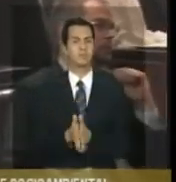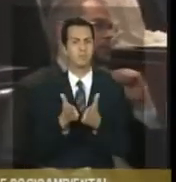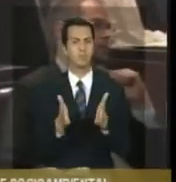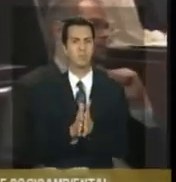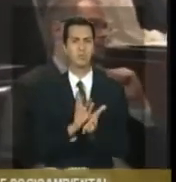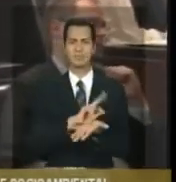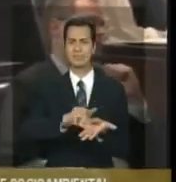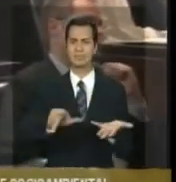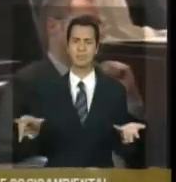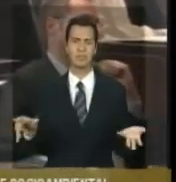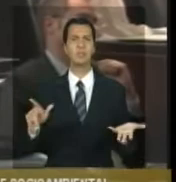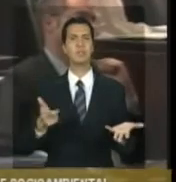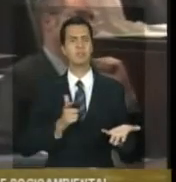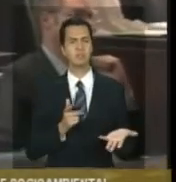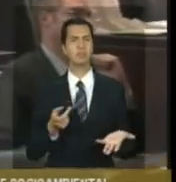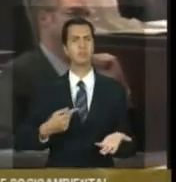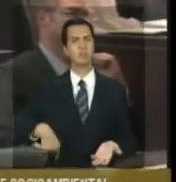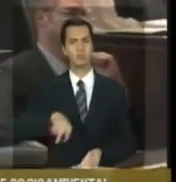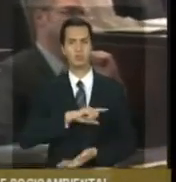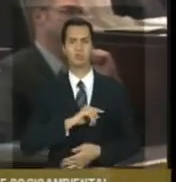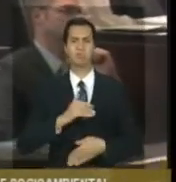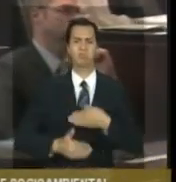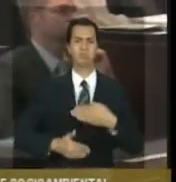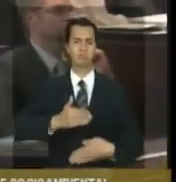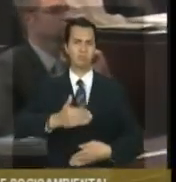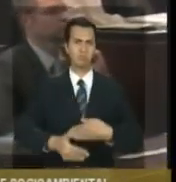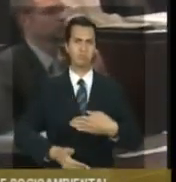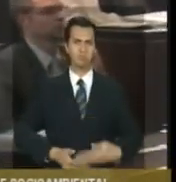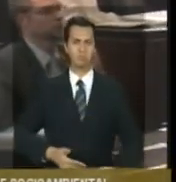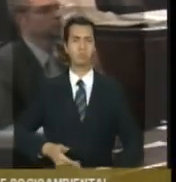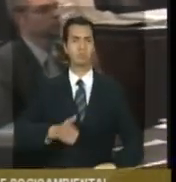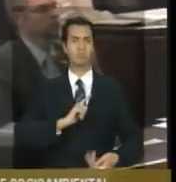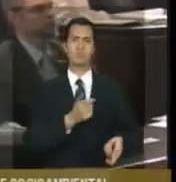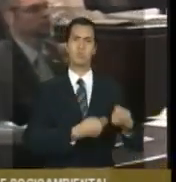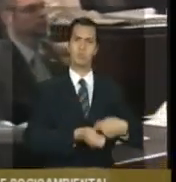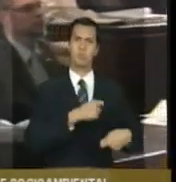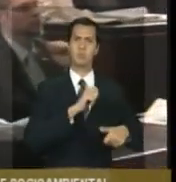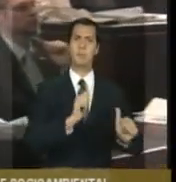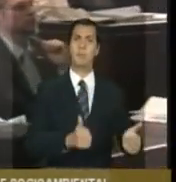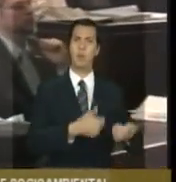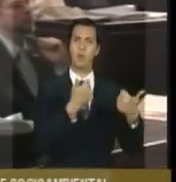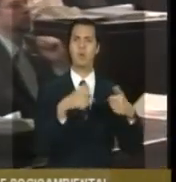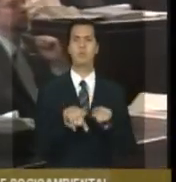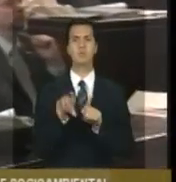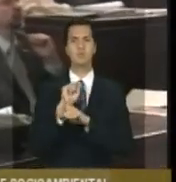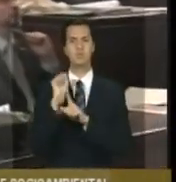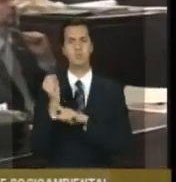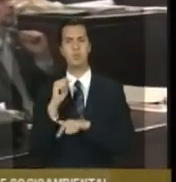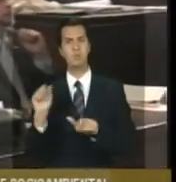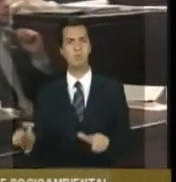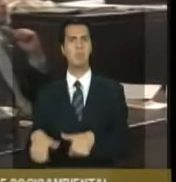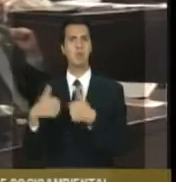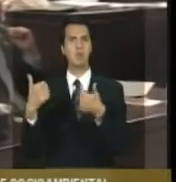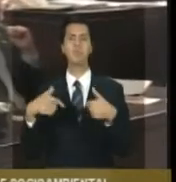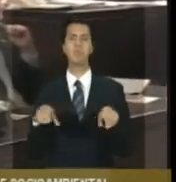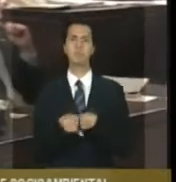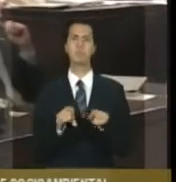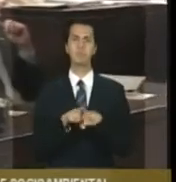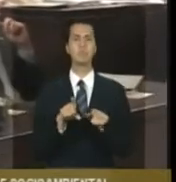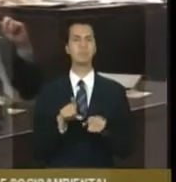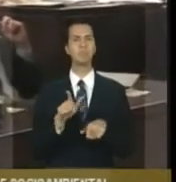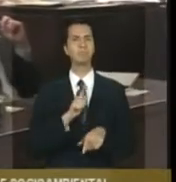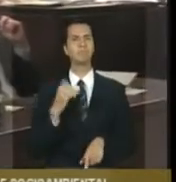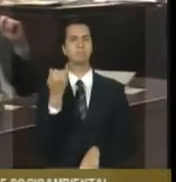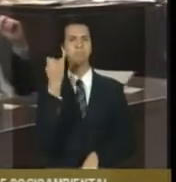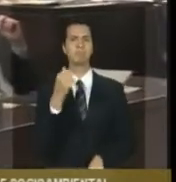ponto de vista de passarmos por um processo inovador, macroeconômico e do ponto de vista social em relação ao desenvolvimento, inclui a questão ambiental.